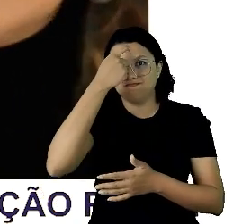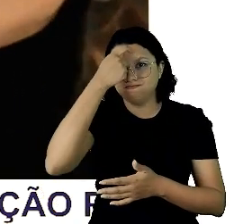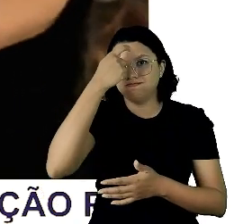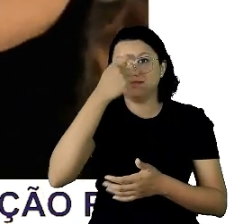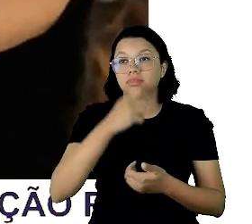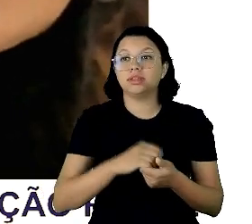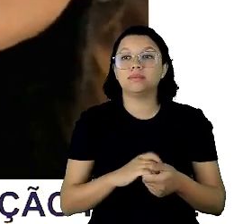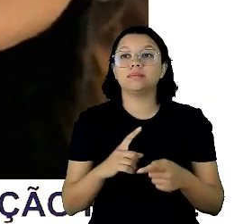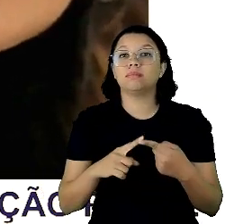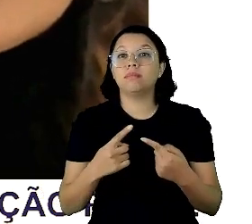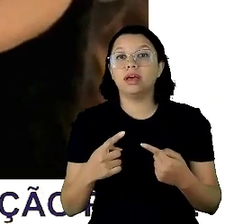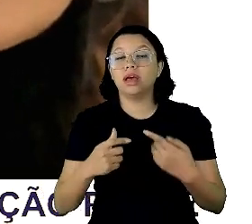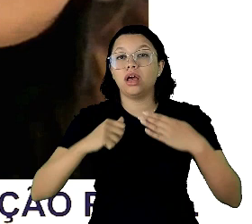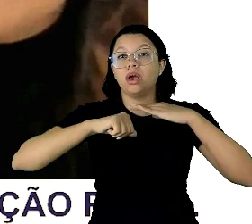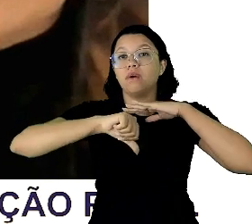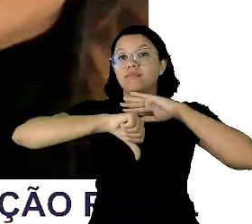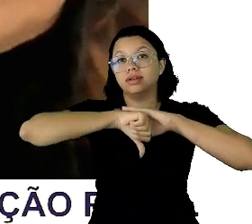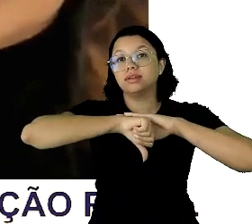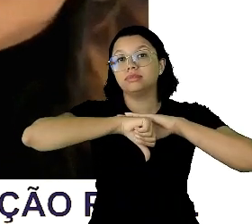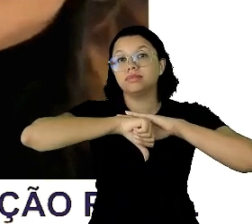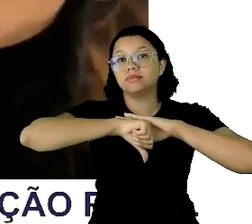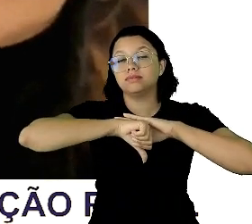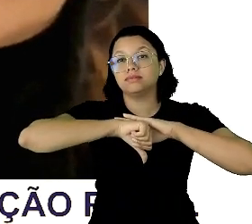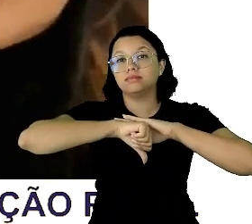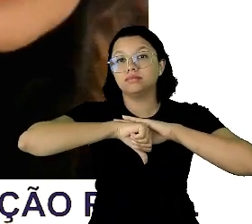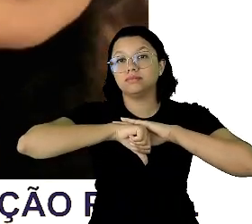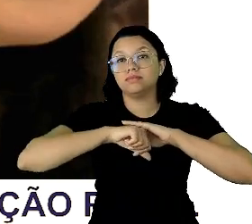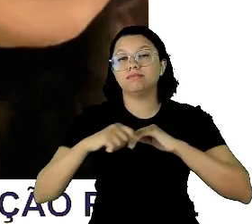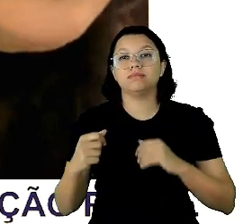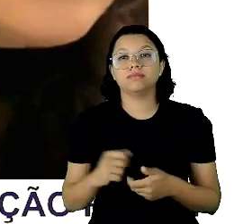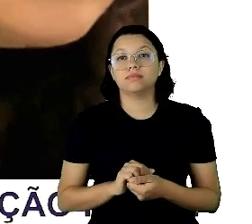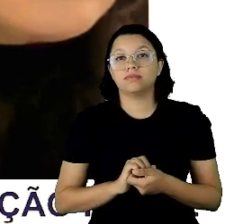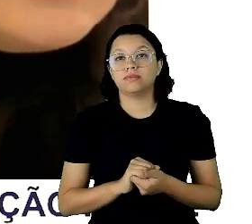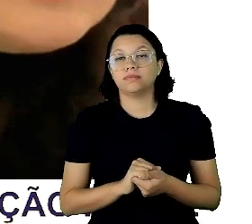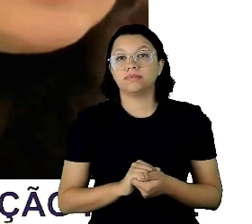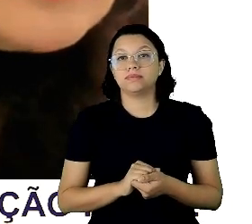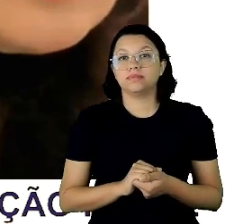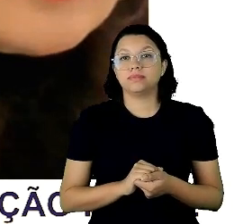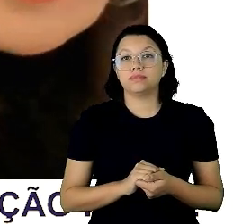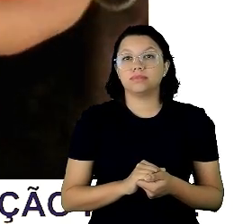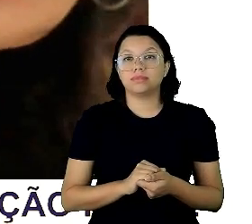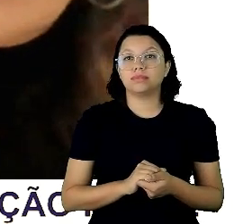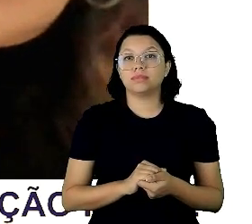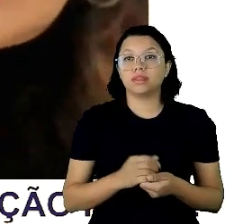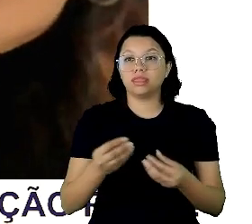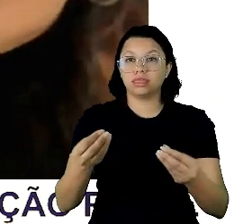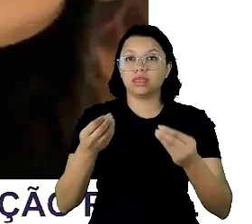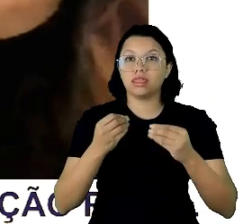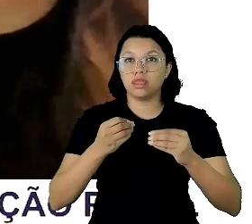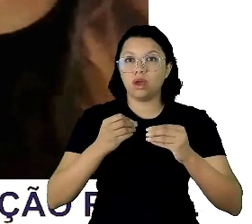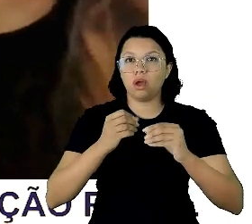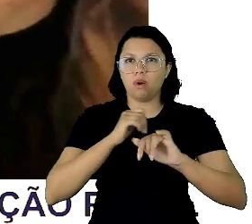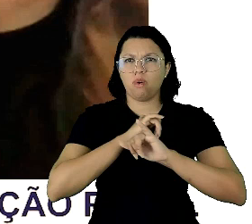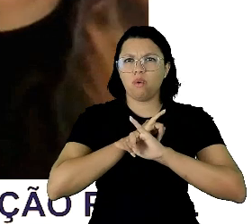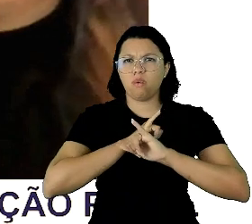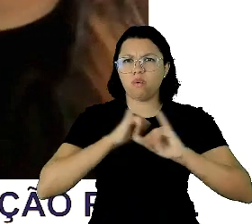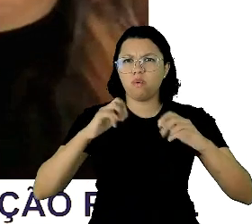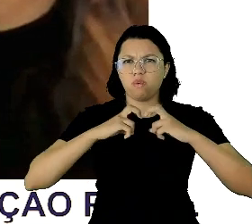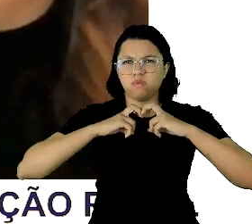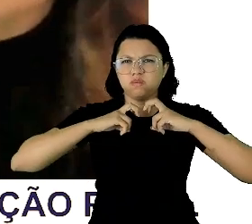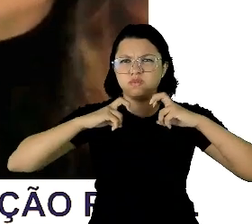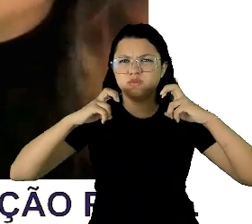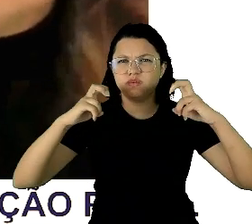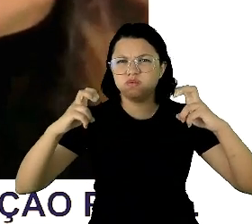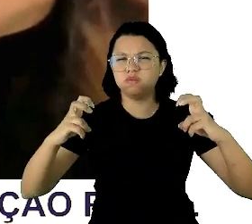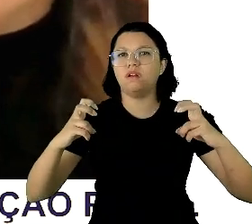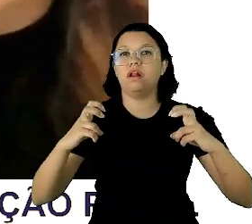Mas o crime é importante porque ela traz um grito. Ela traz esse grito, ela traz o